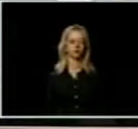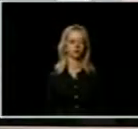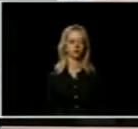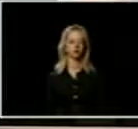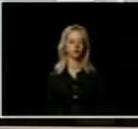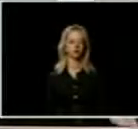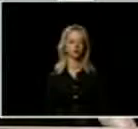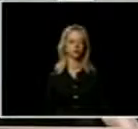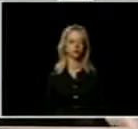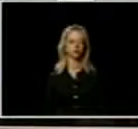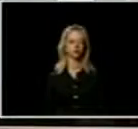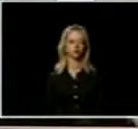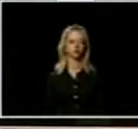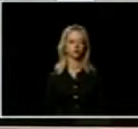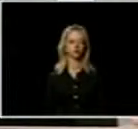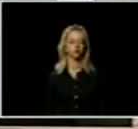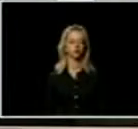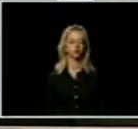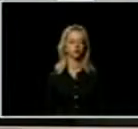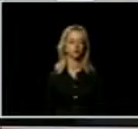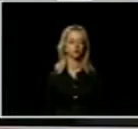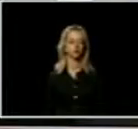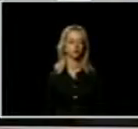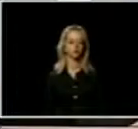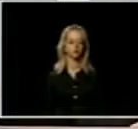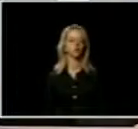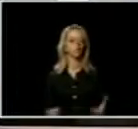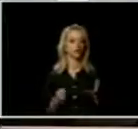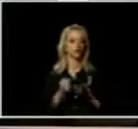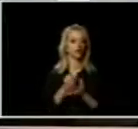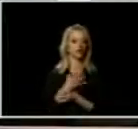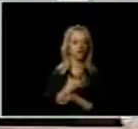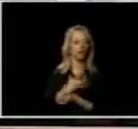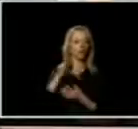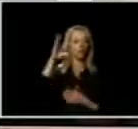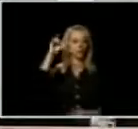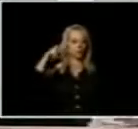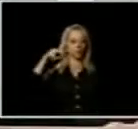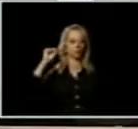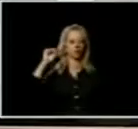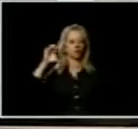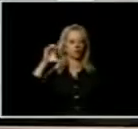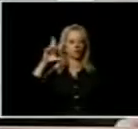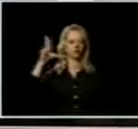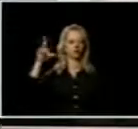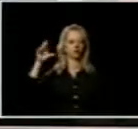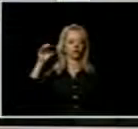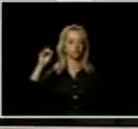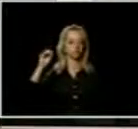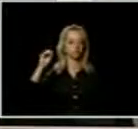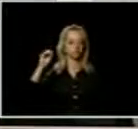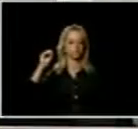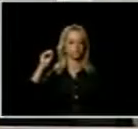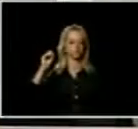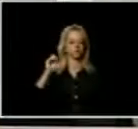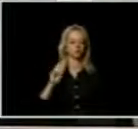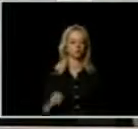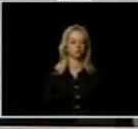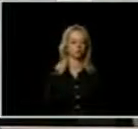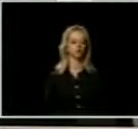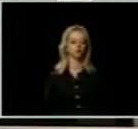o Conselho Municipal de Cultura e que cria esse plano. Nós temos a aprovação